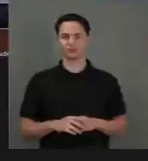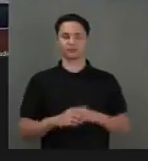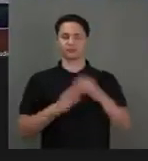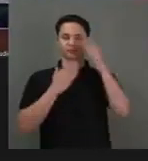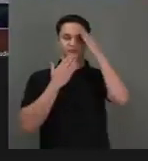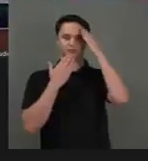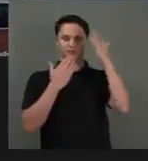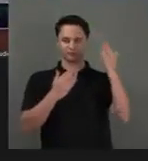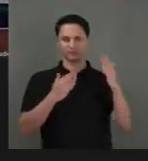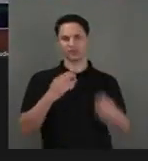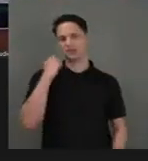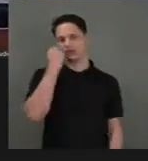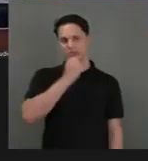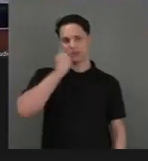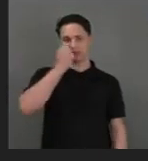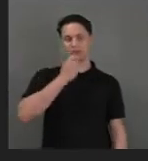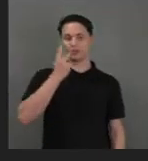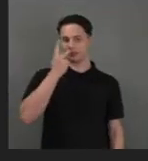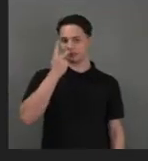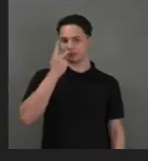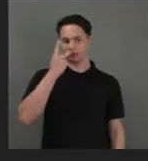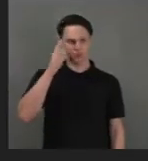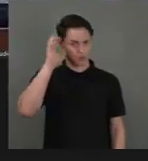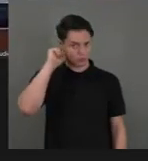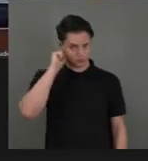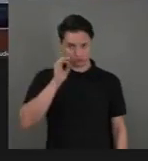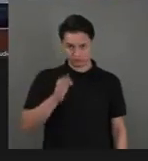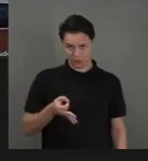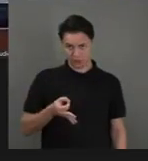Gratidão, senador Paulo Paim. Você está me ouvindo bem?